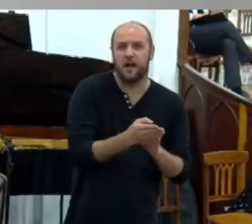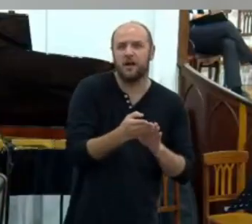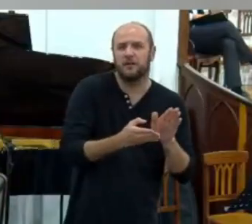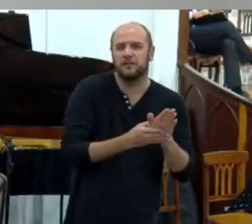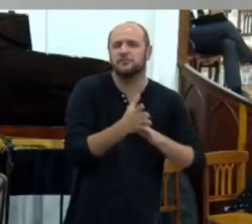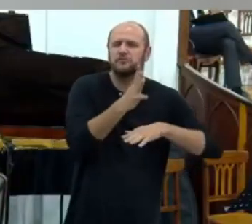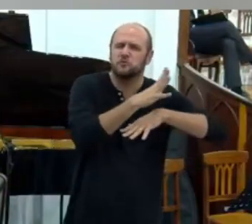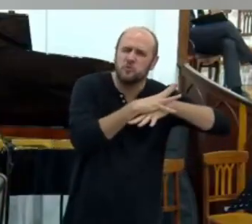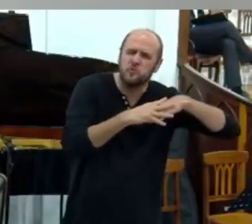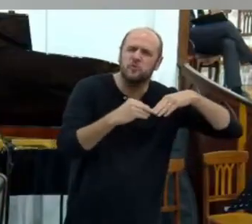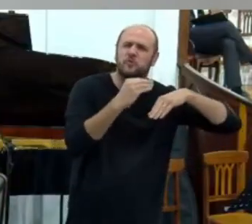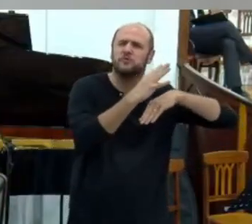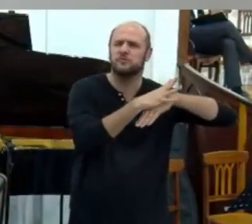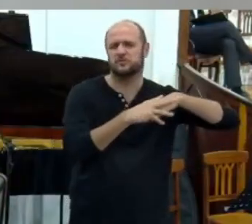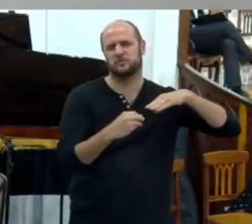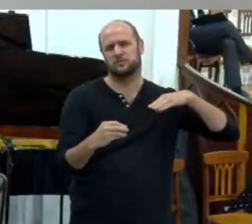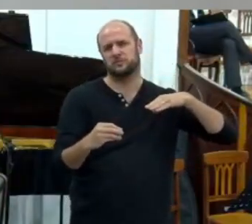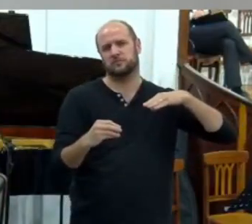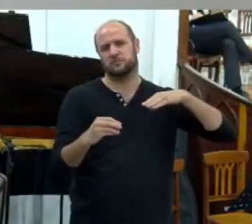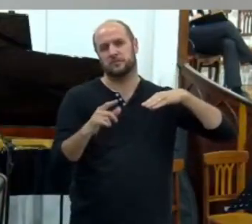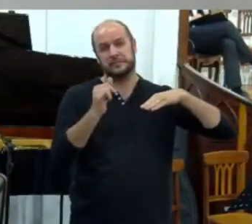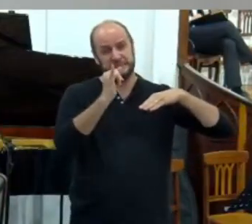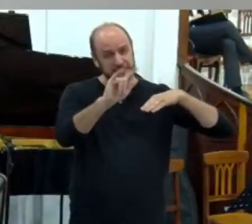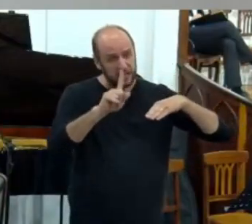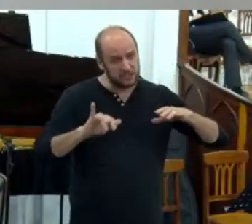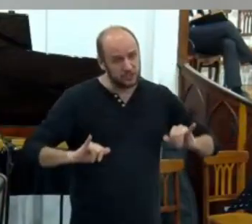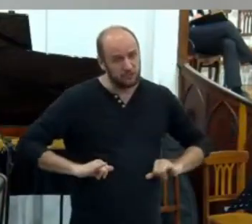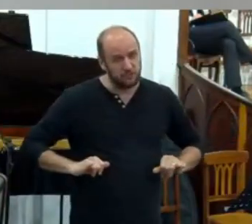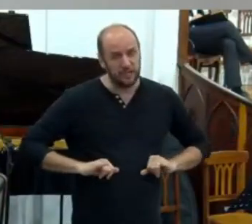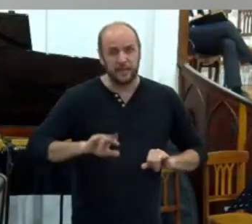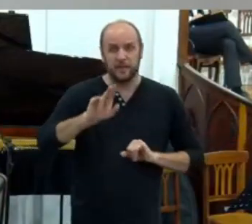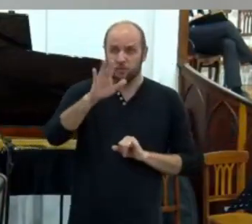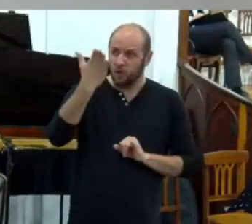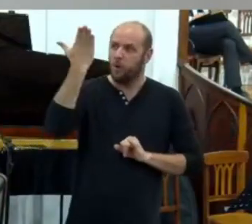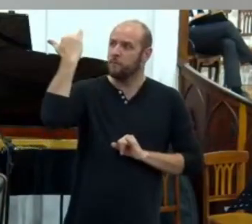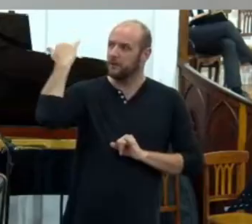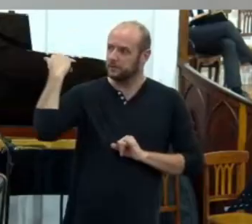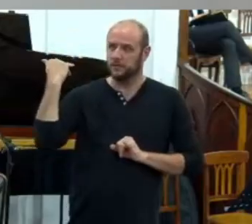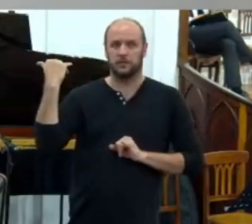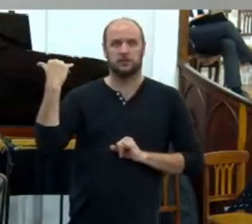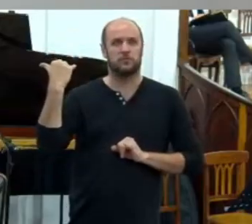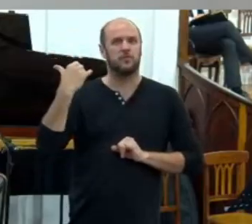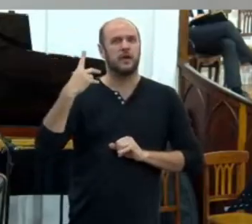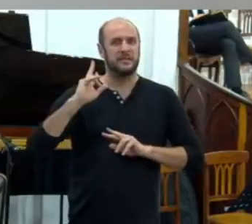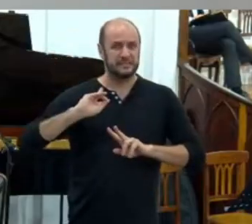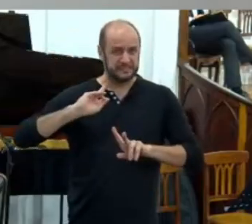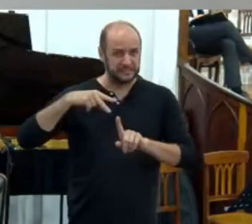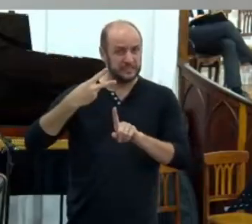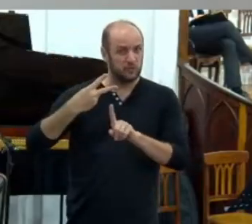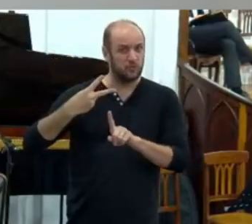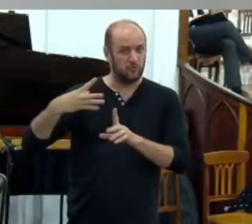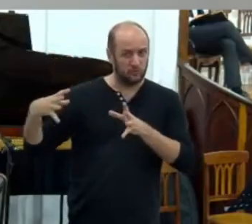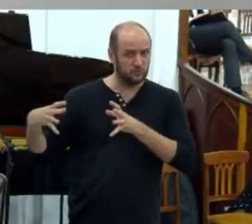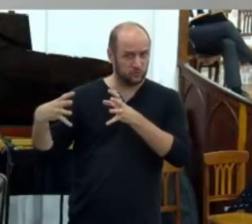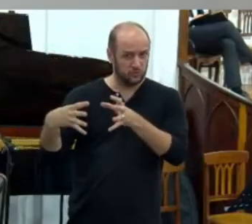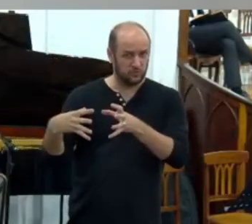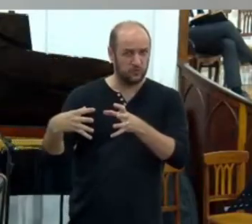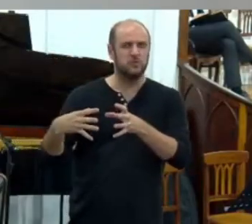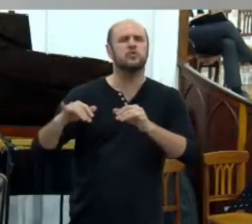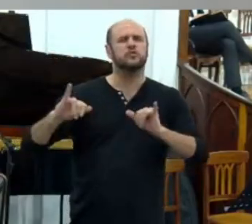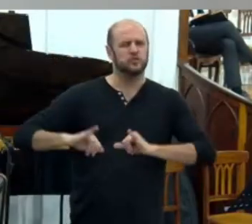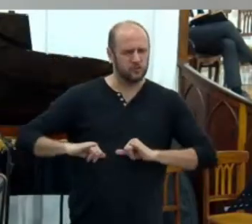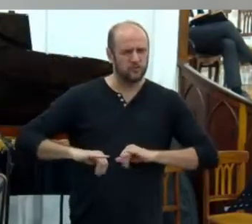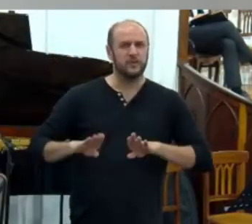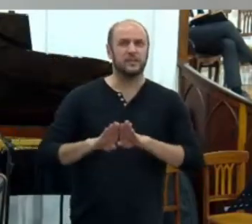Se você sofre, assim como a geração do deserto ou os filhos, a segunda geração sofreu, padeceu,